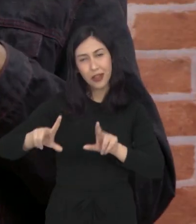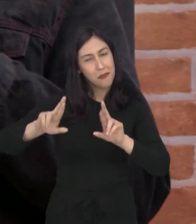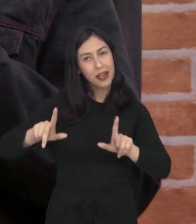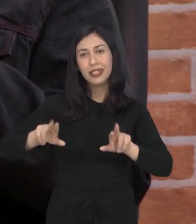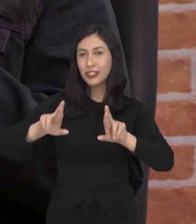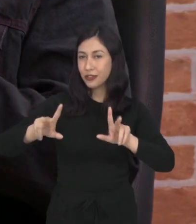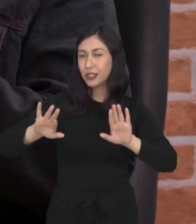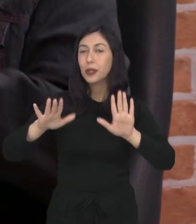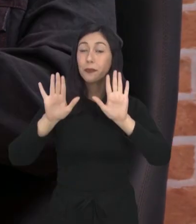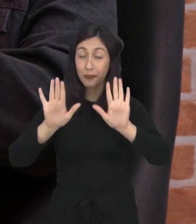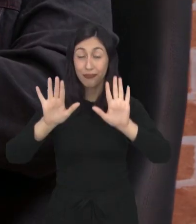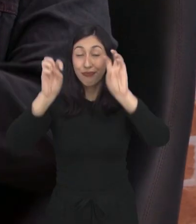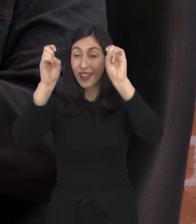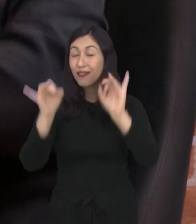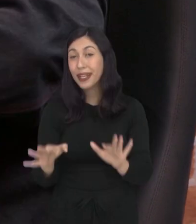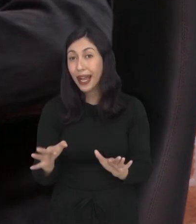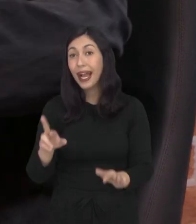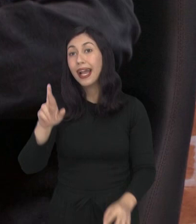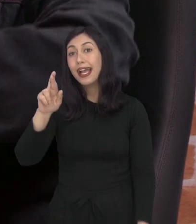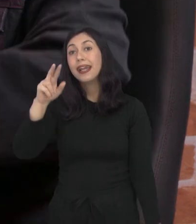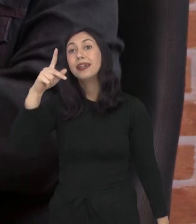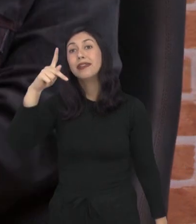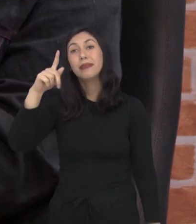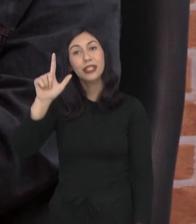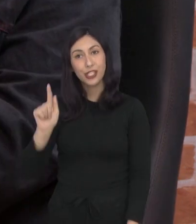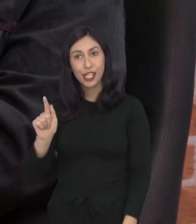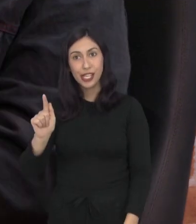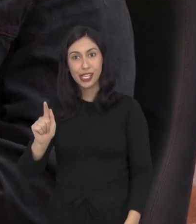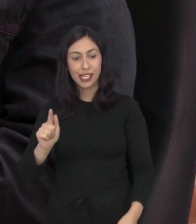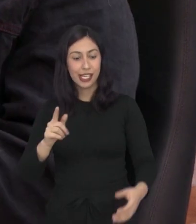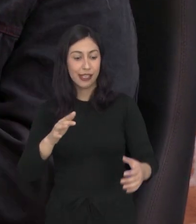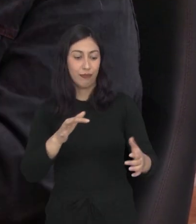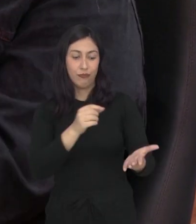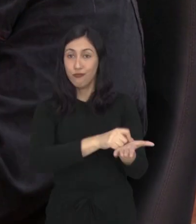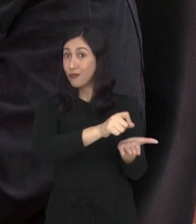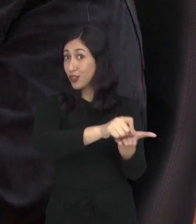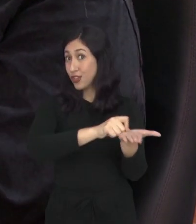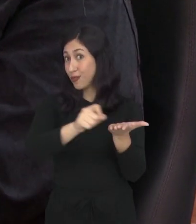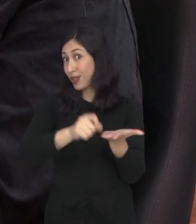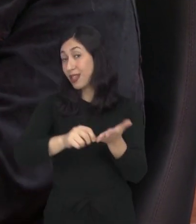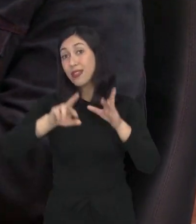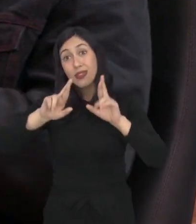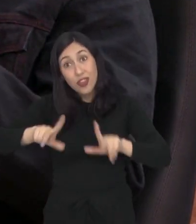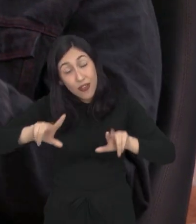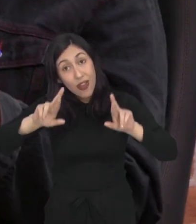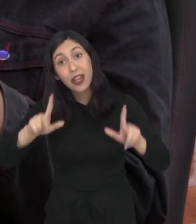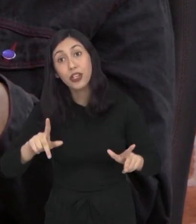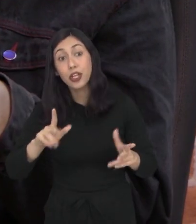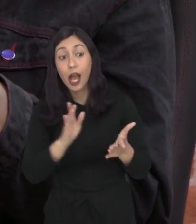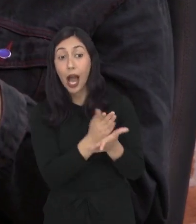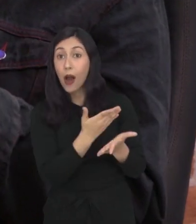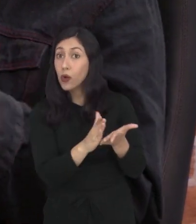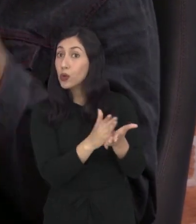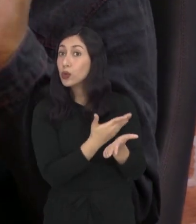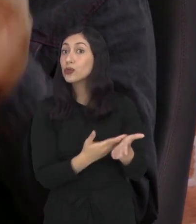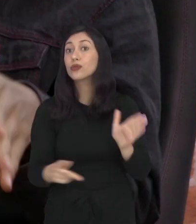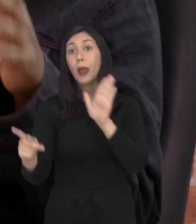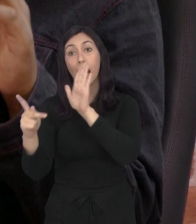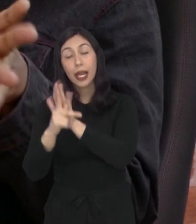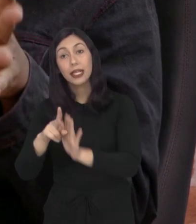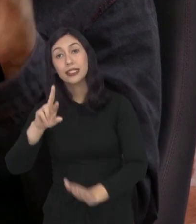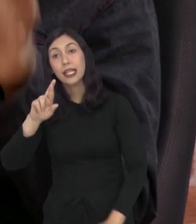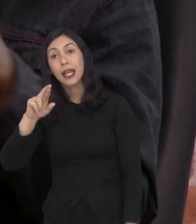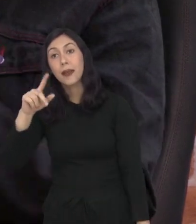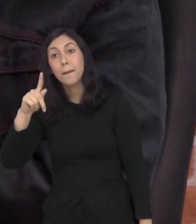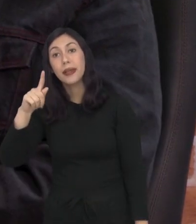tirar, então, vamos desvincular o RPG do jogo de tabuleiro. Existem jogos de tabuleiro que são RPG, mas não